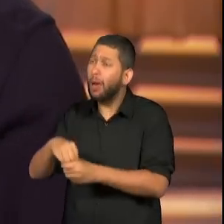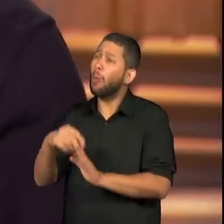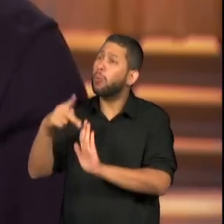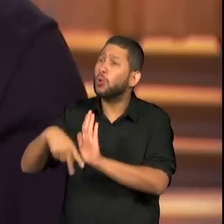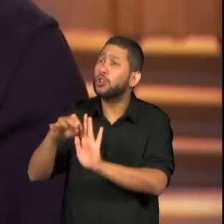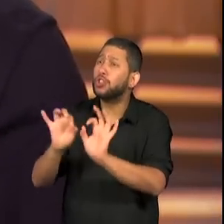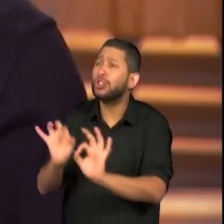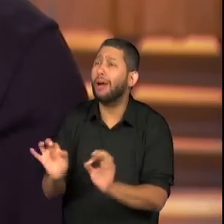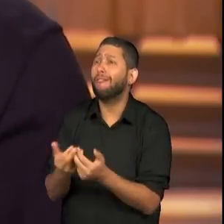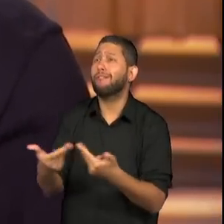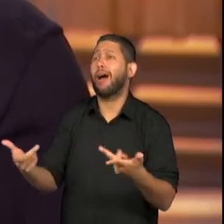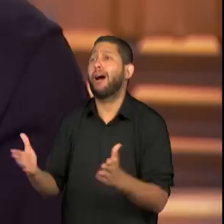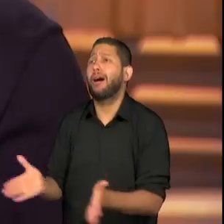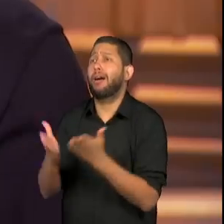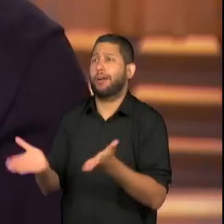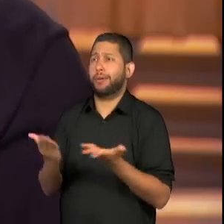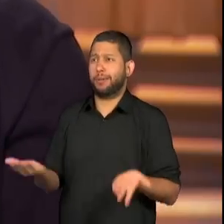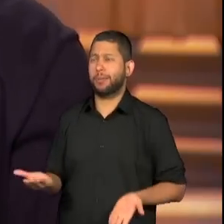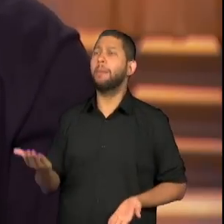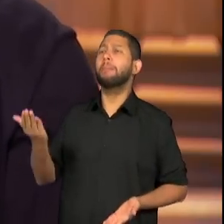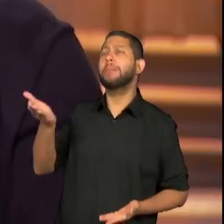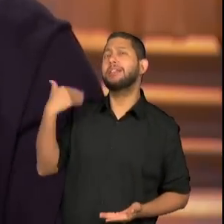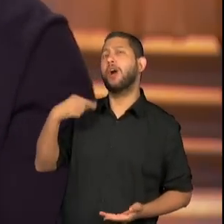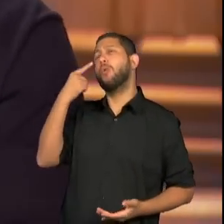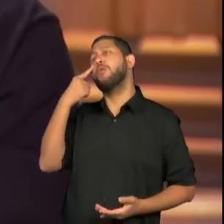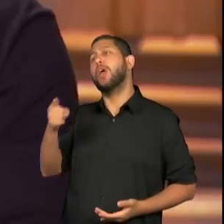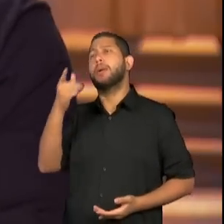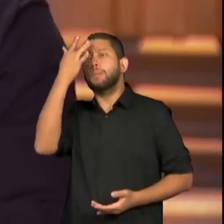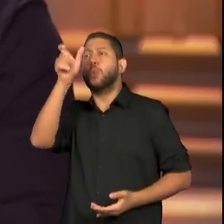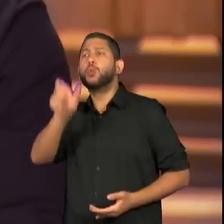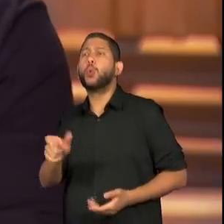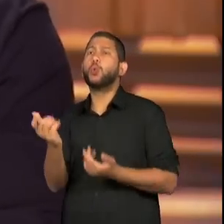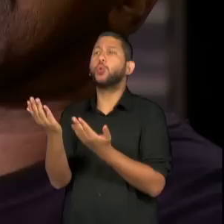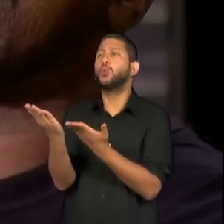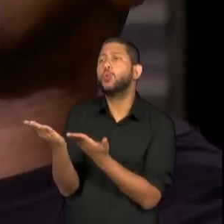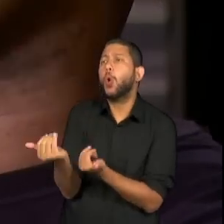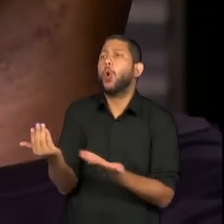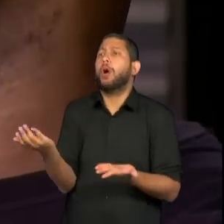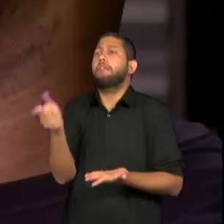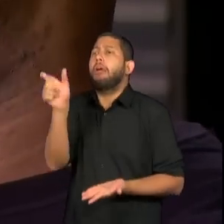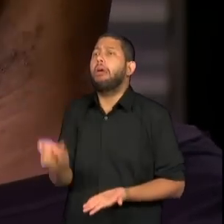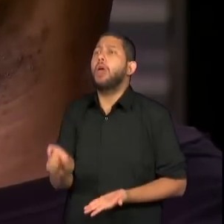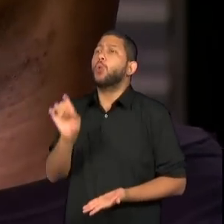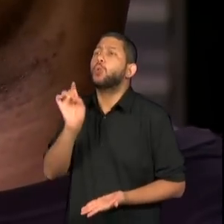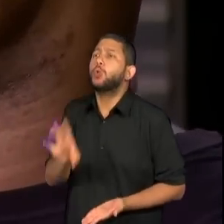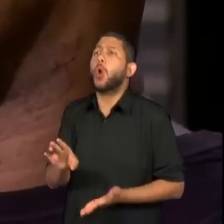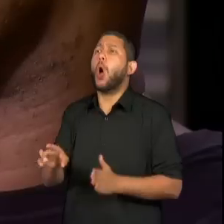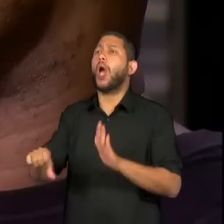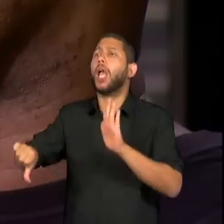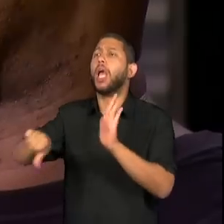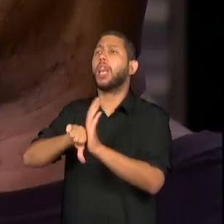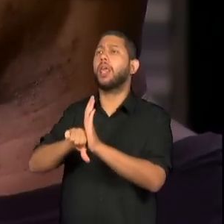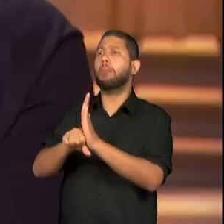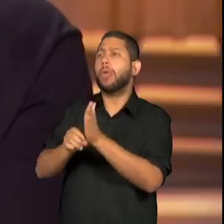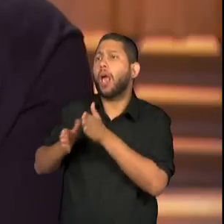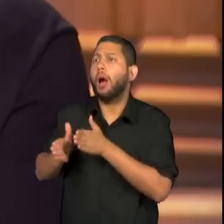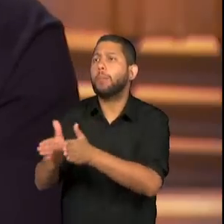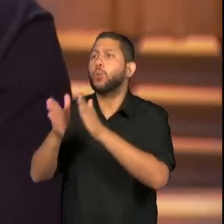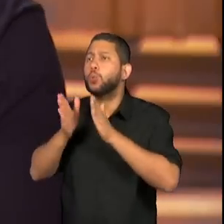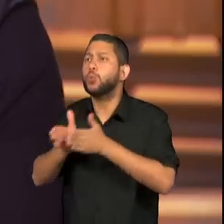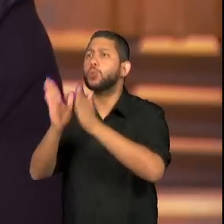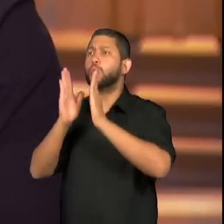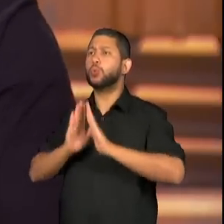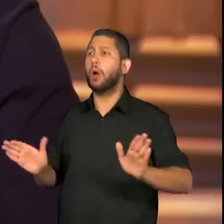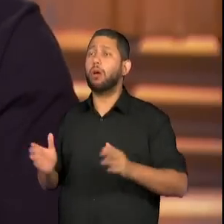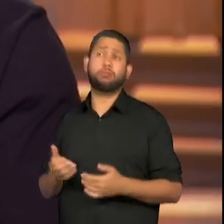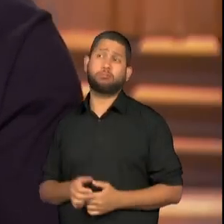assim, o jovem que eu retratava lá atrás, que tinha somente, às vezes, a criminalidade como opção de caminho. Hoje ele